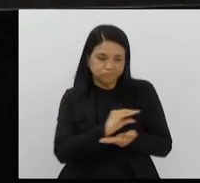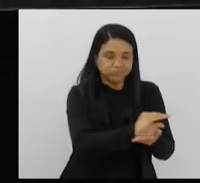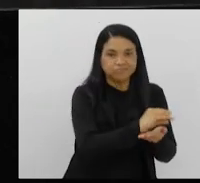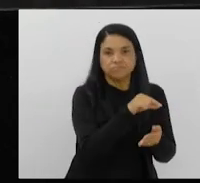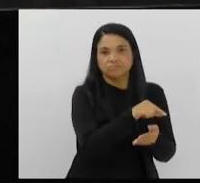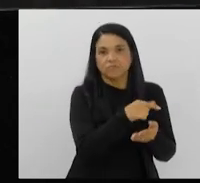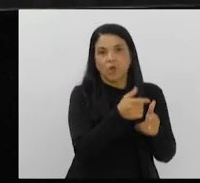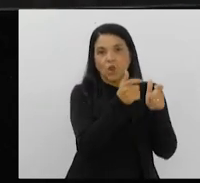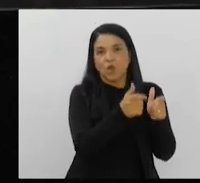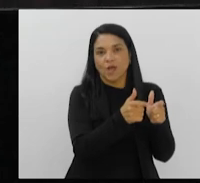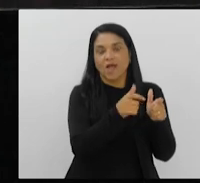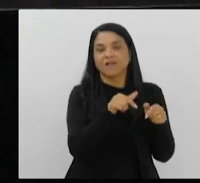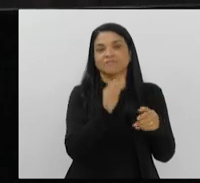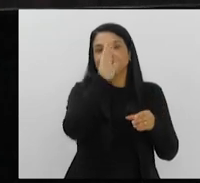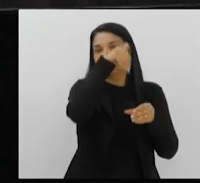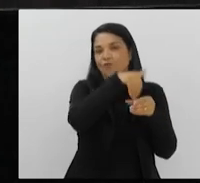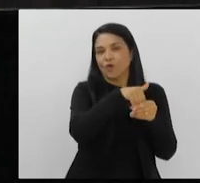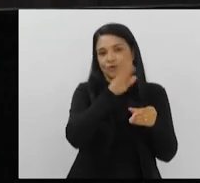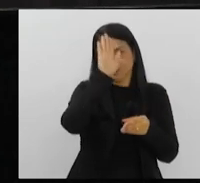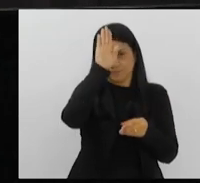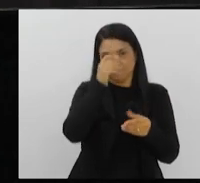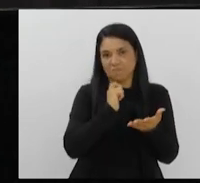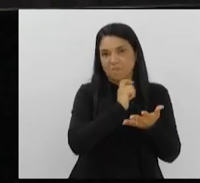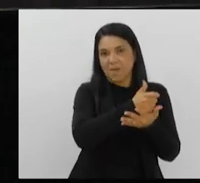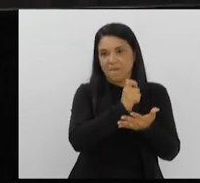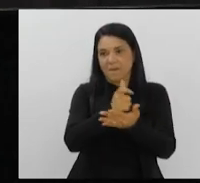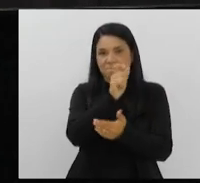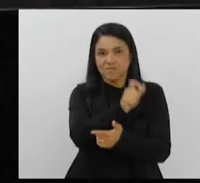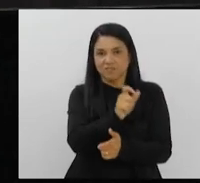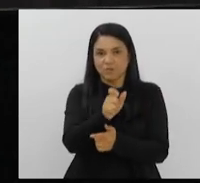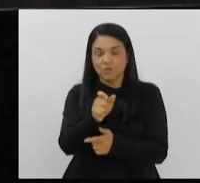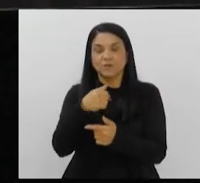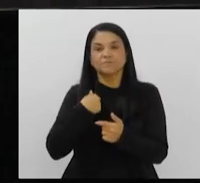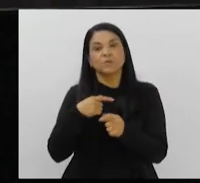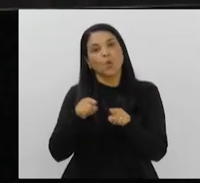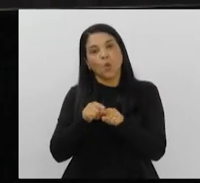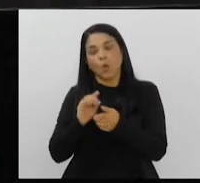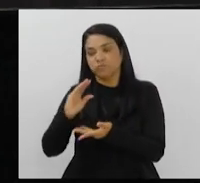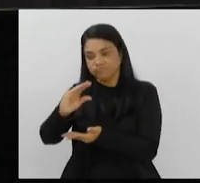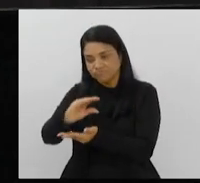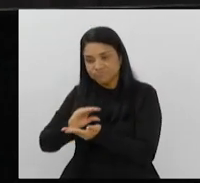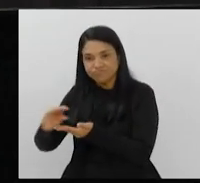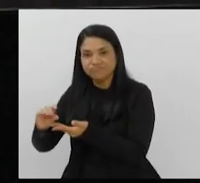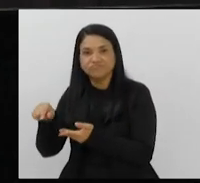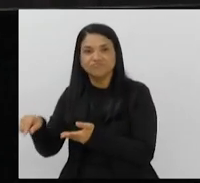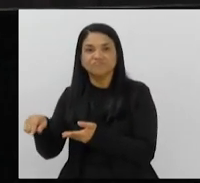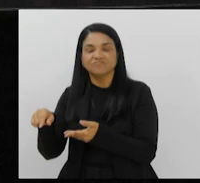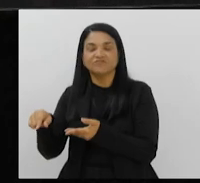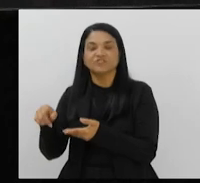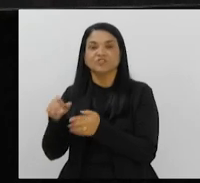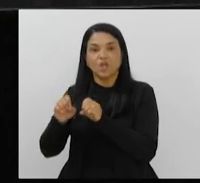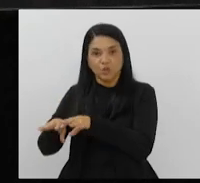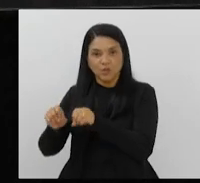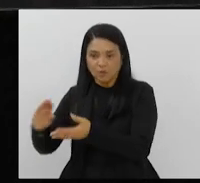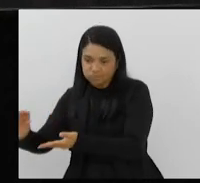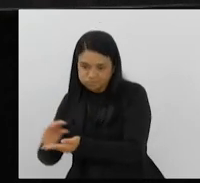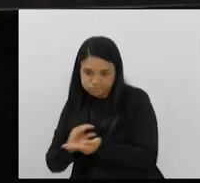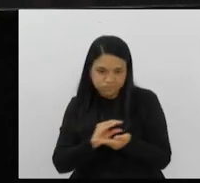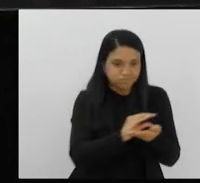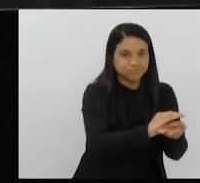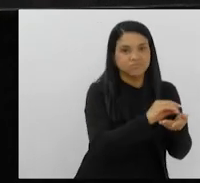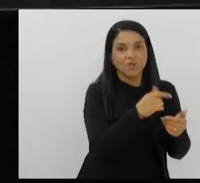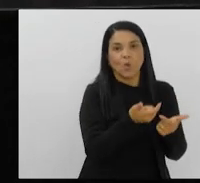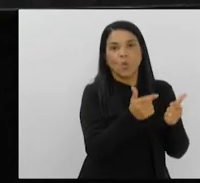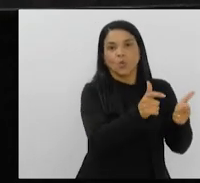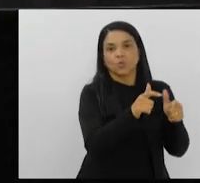para desviar o dinheiro que deveria estar sendo empregado na educação. É tudo isso que a gente passa. E é